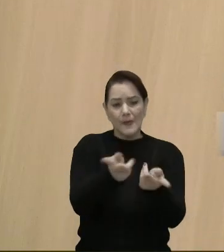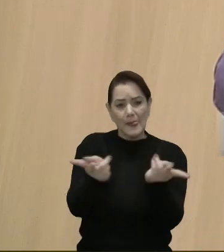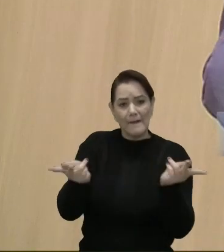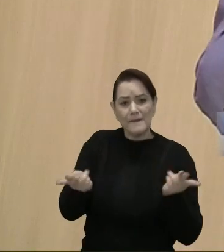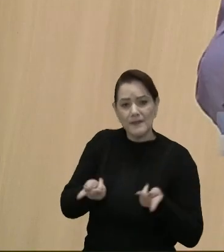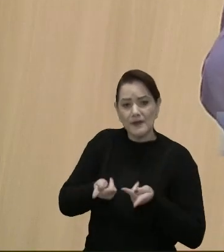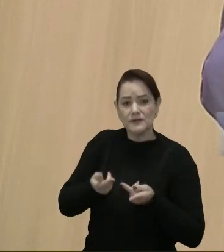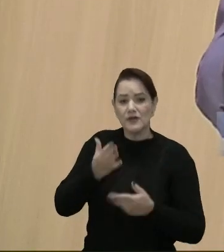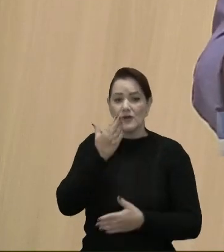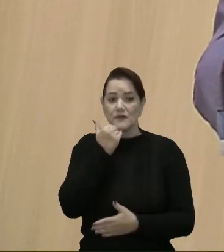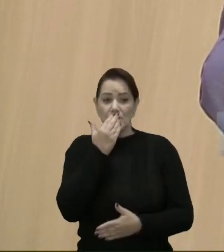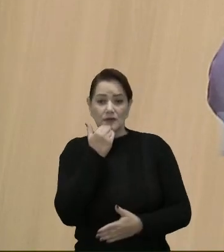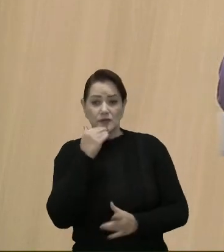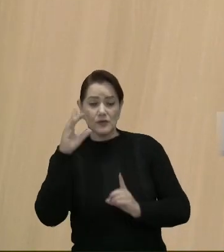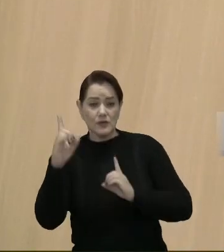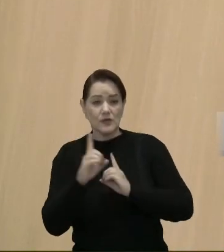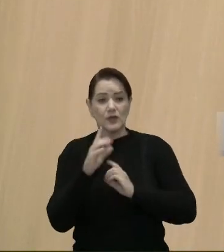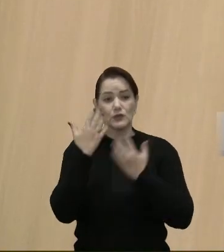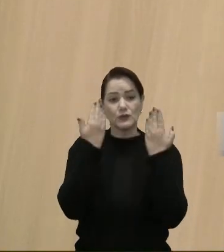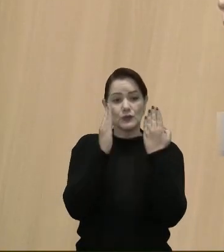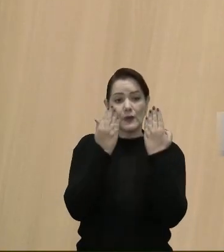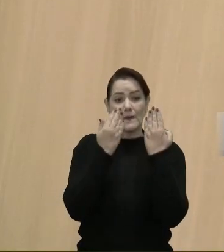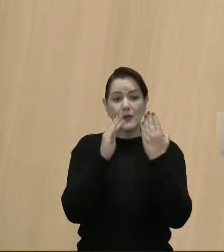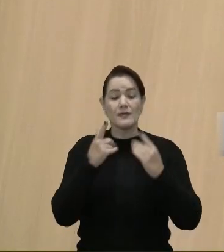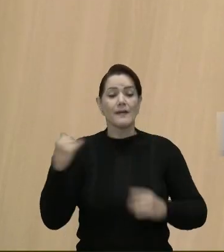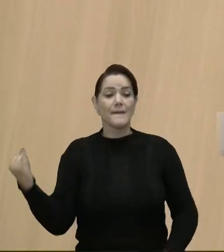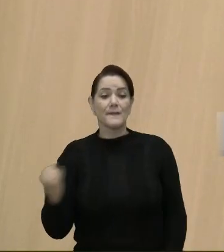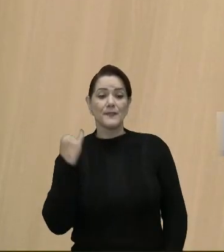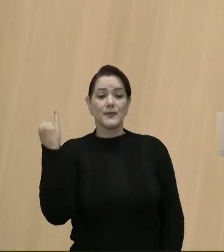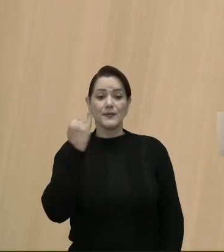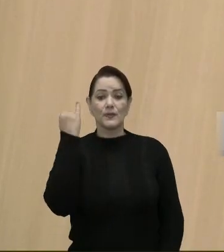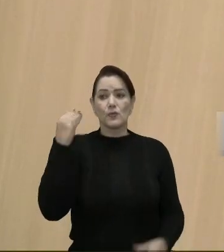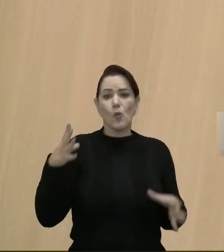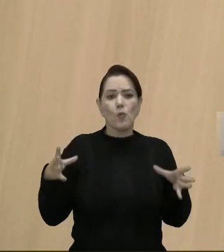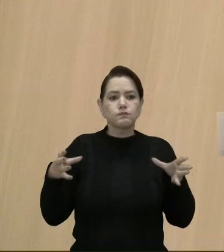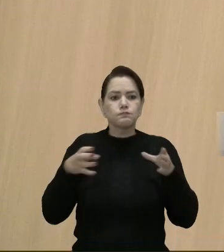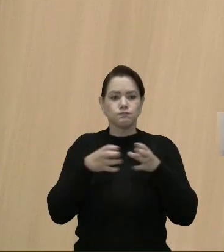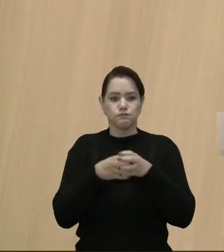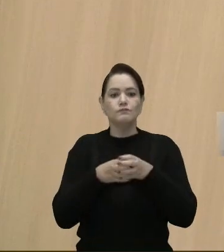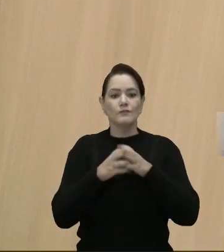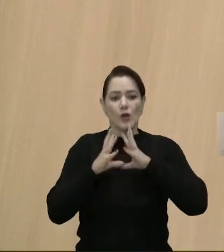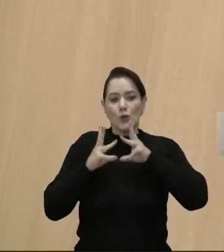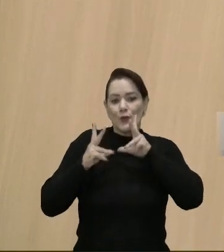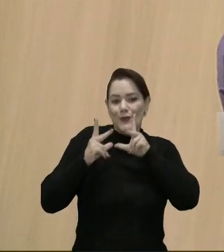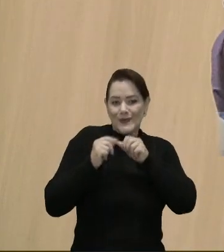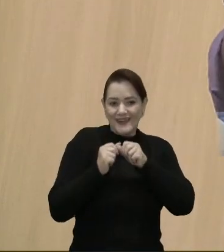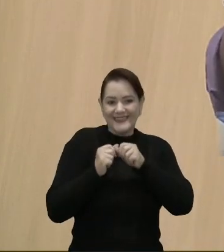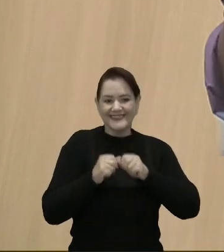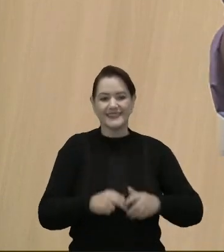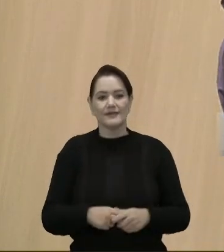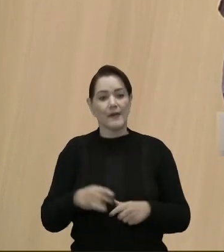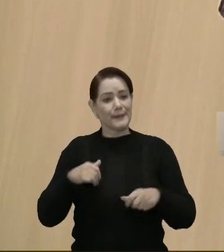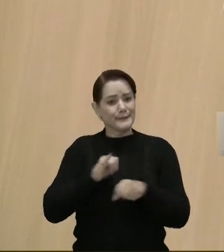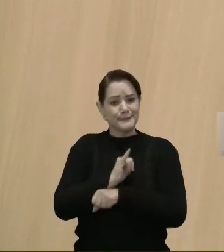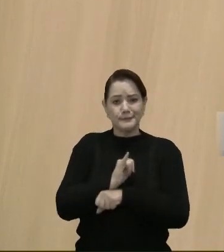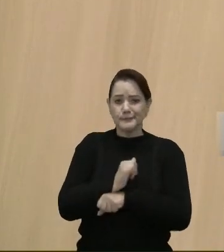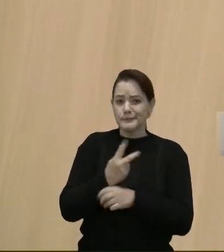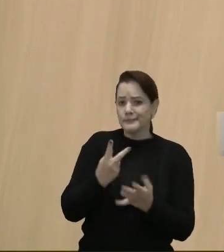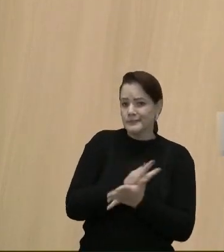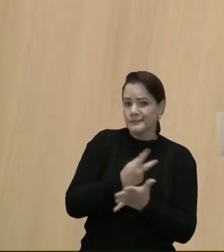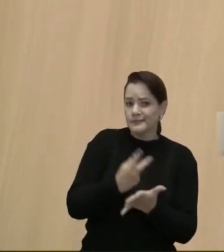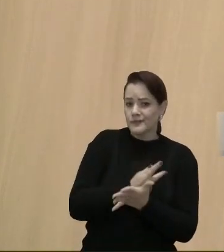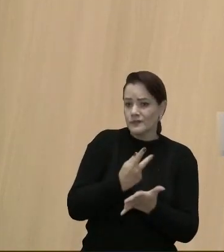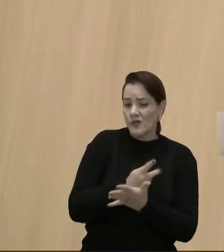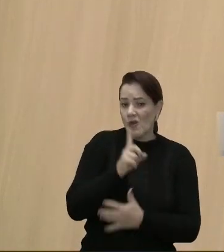a comida, o que atende na porta, é importante, é um conjunto, é importante tudo. Se nós falharmos e errarmos, em